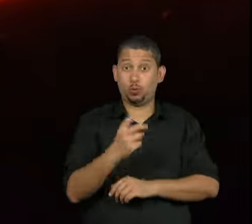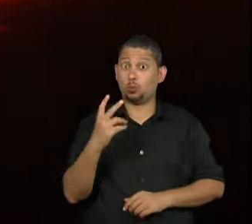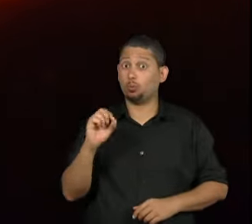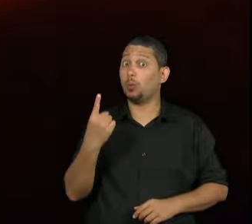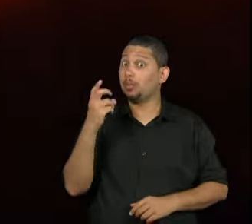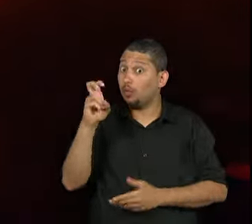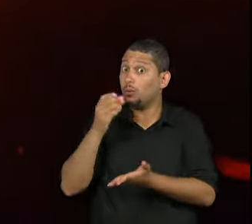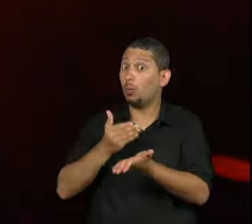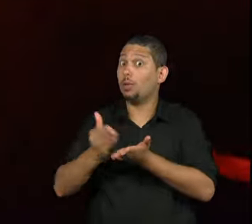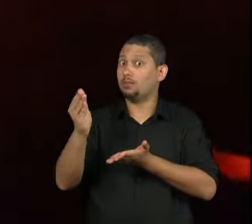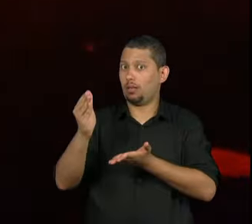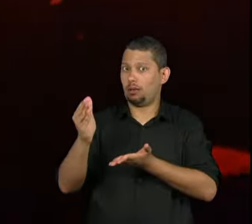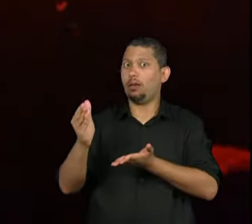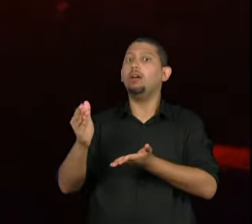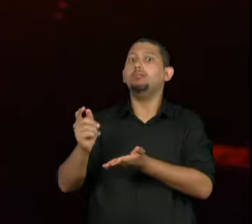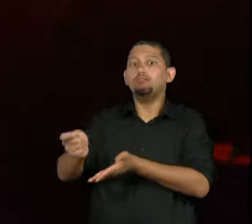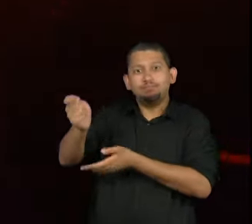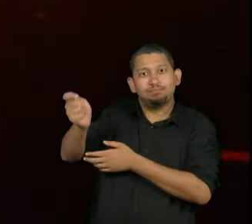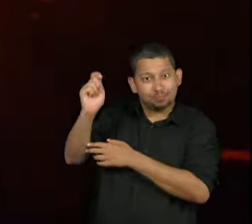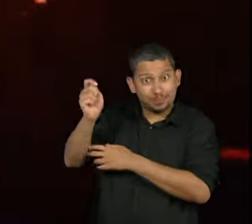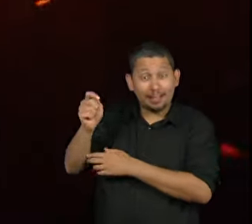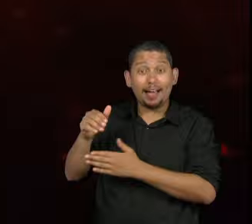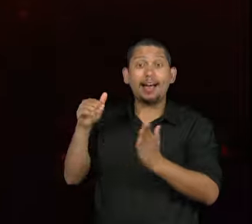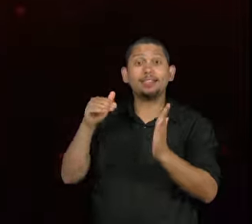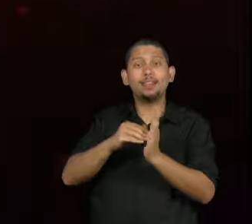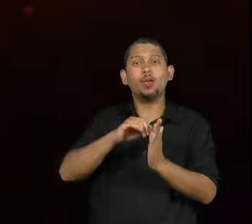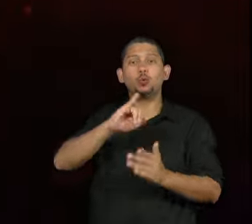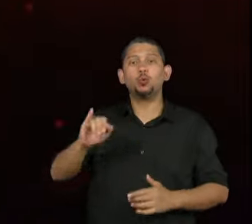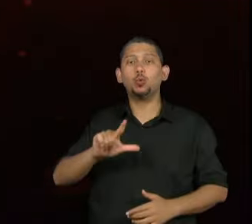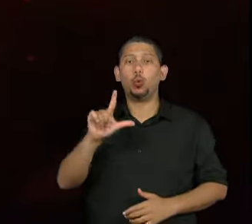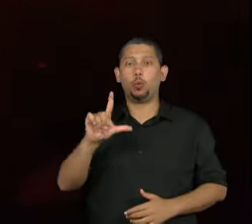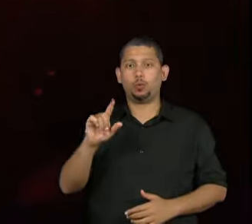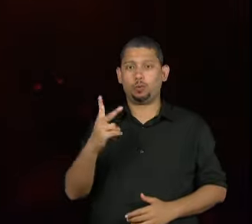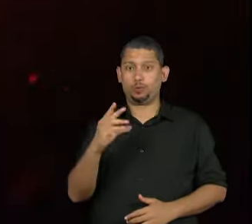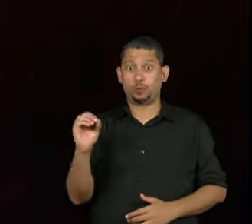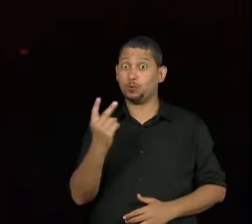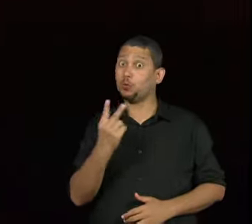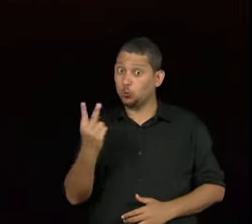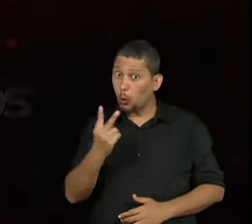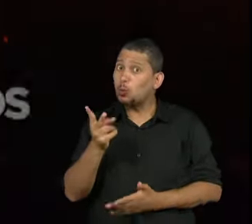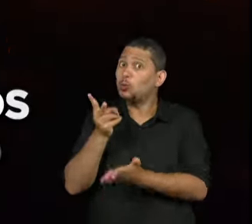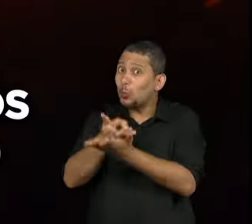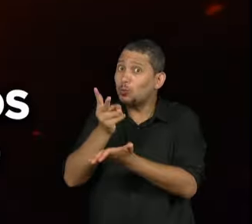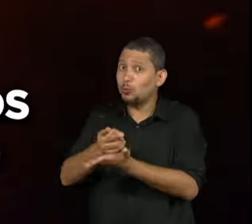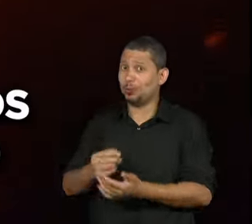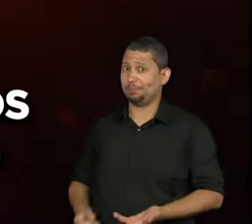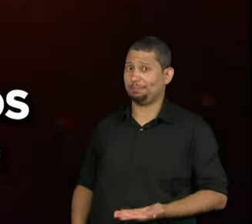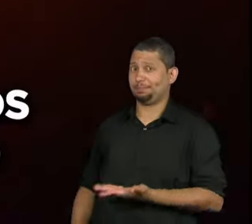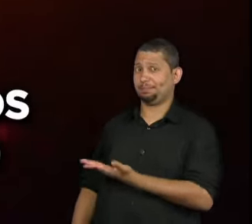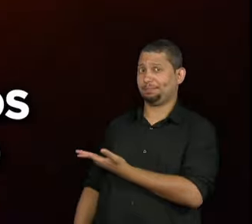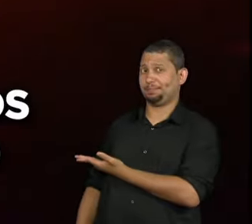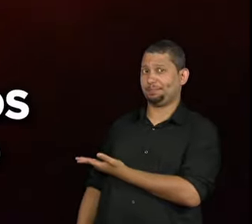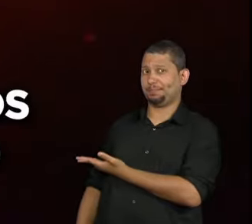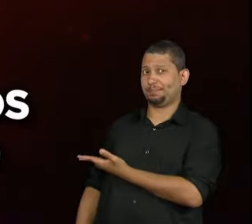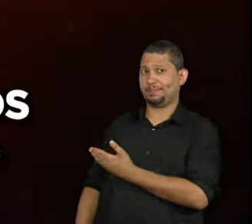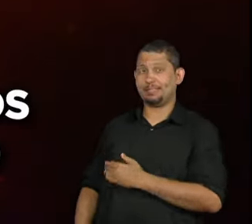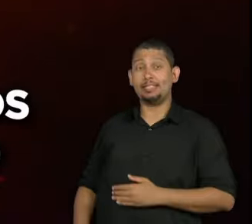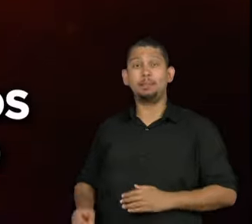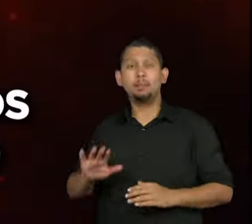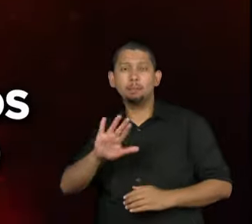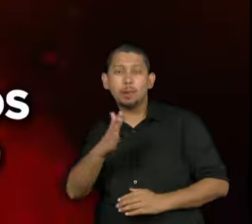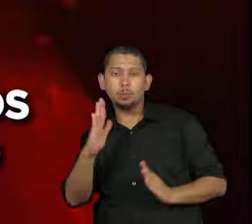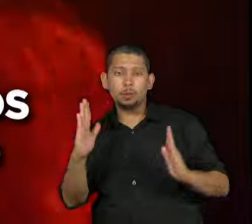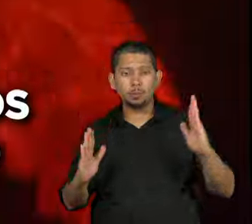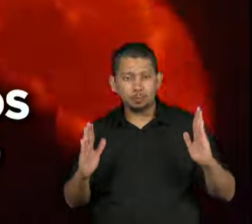de 5 anos e prorrogada até julho de 2022. Estima-se que entre 300 e 3 mil